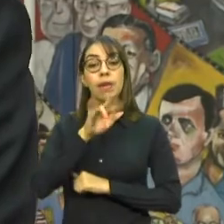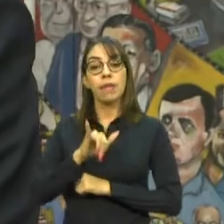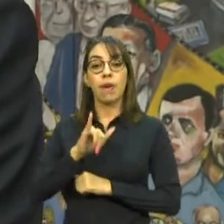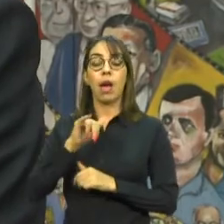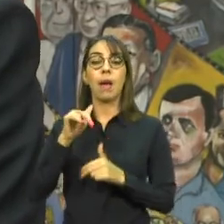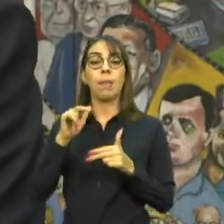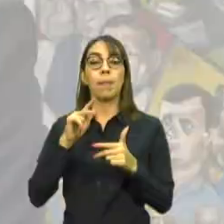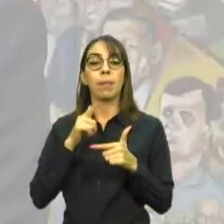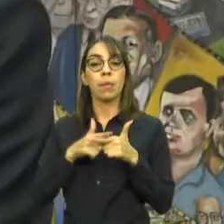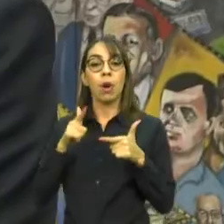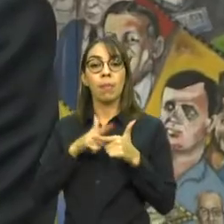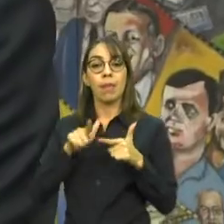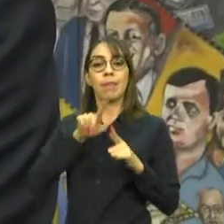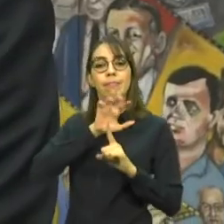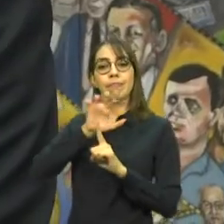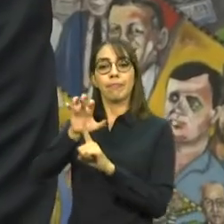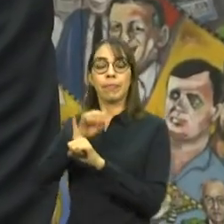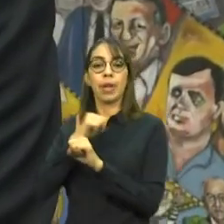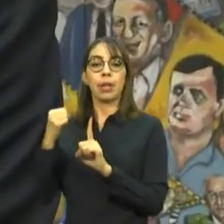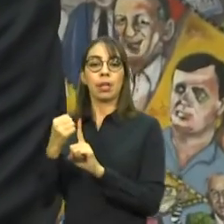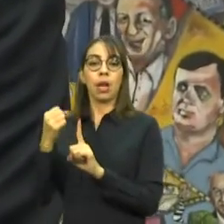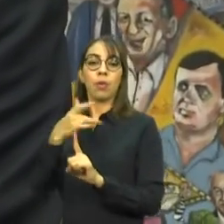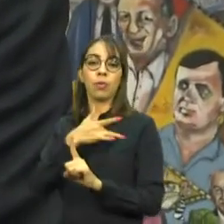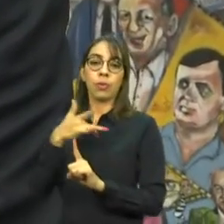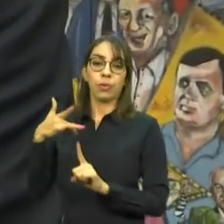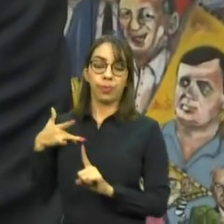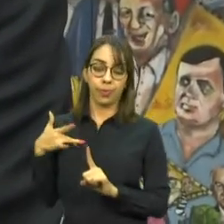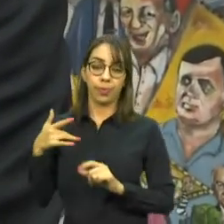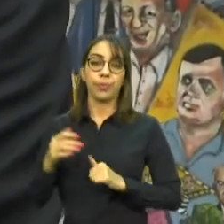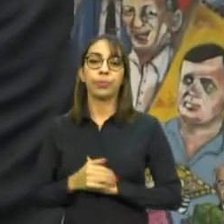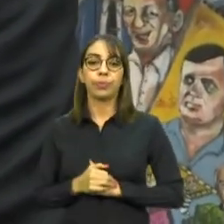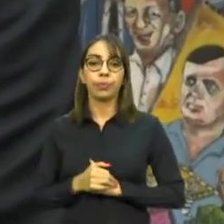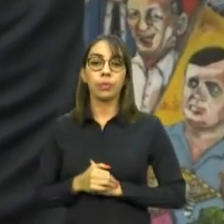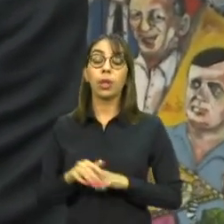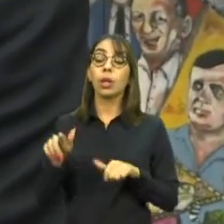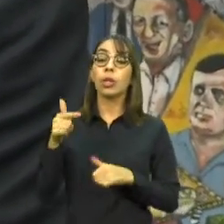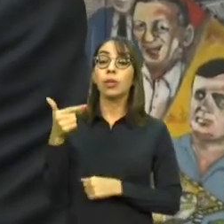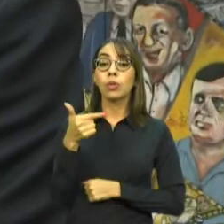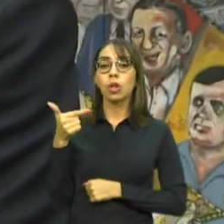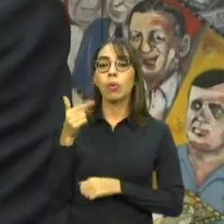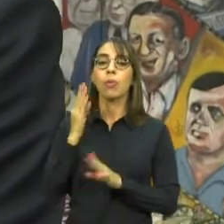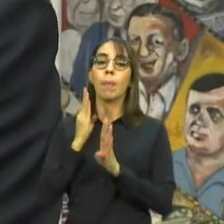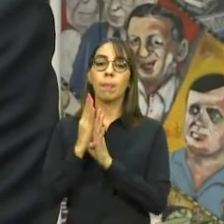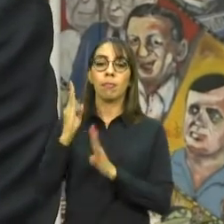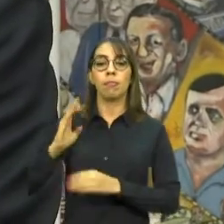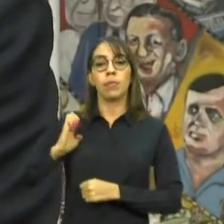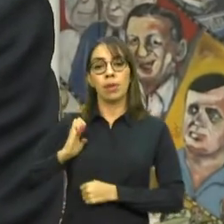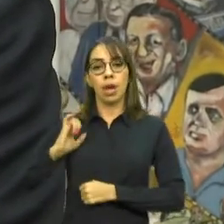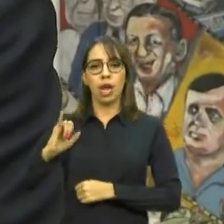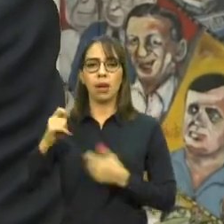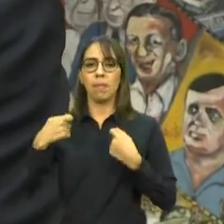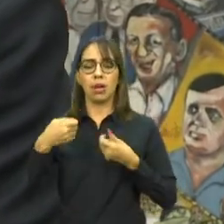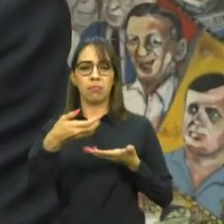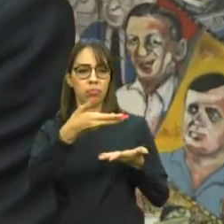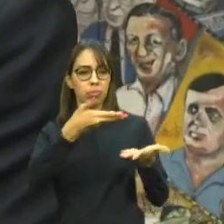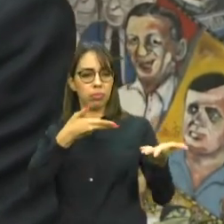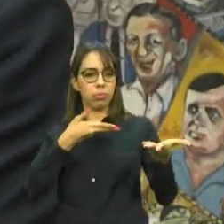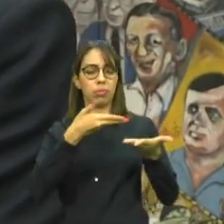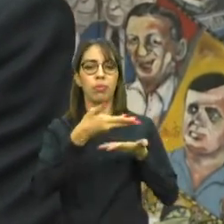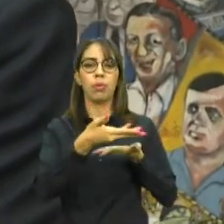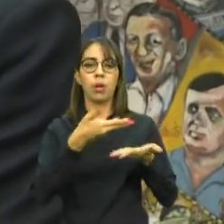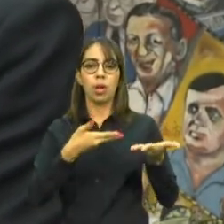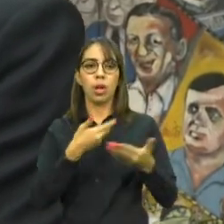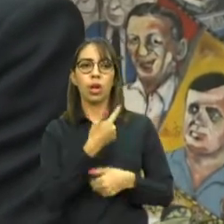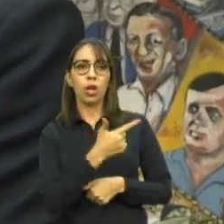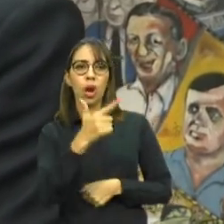inclusive, na saúde pública. E a segunda questão é ética. A relação com que nós temos que ter com as outras formas de vida tem